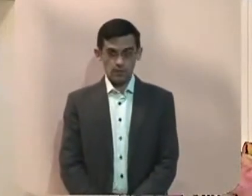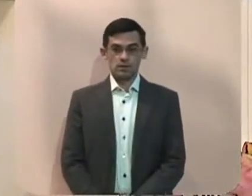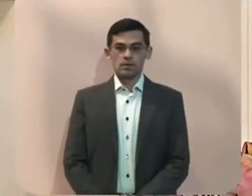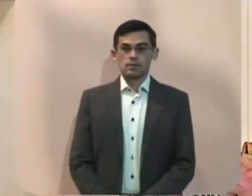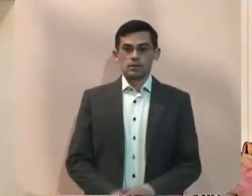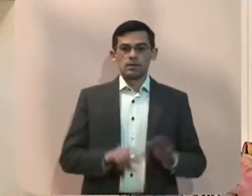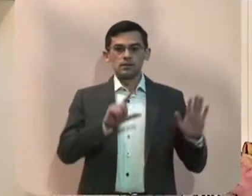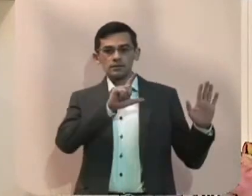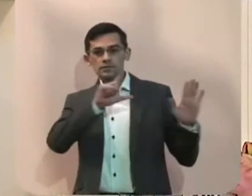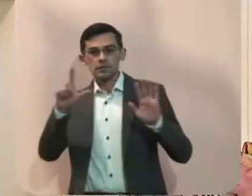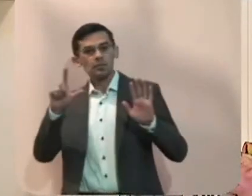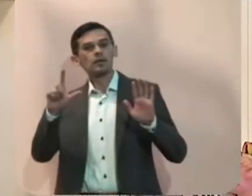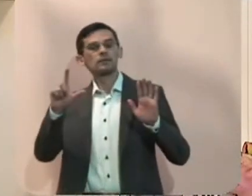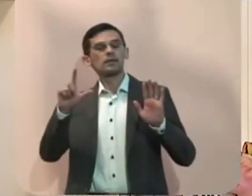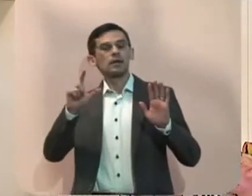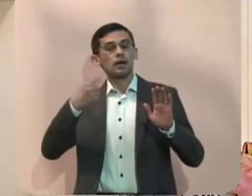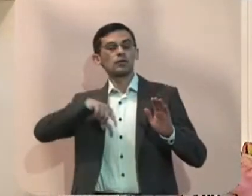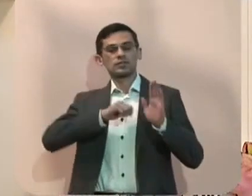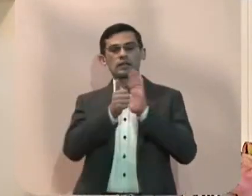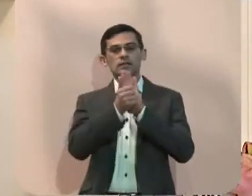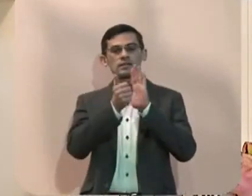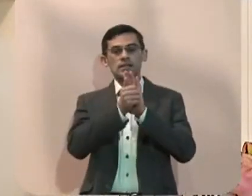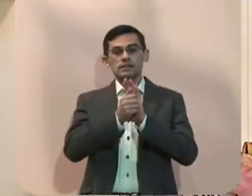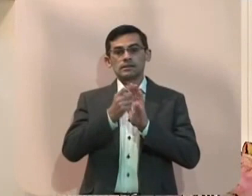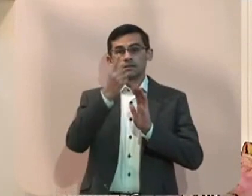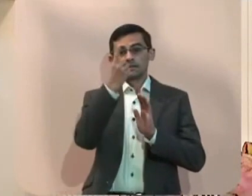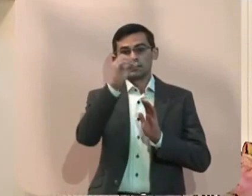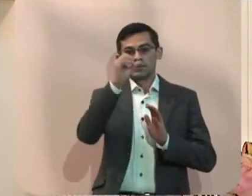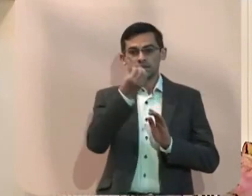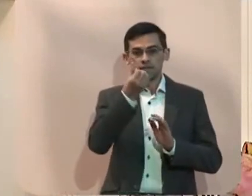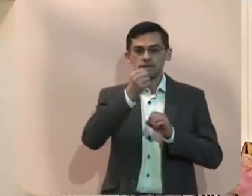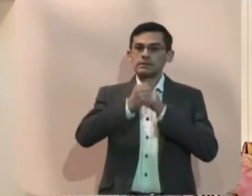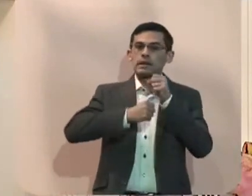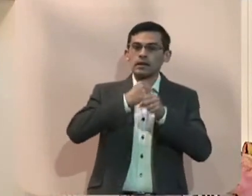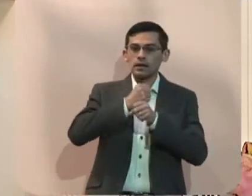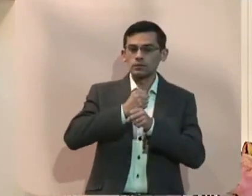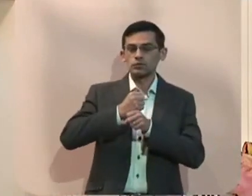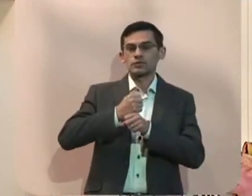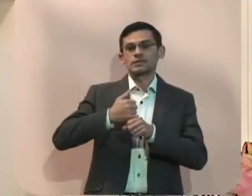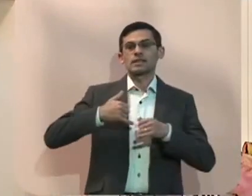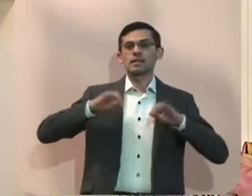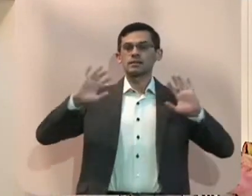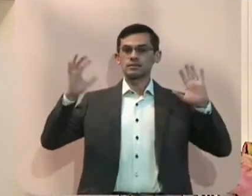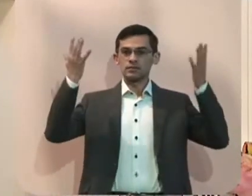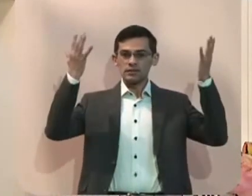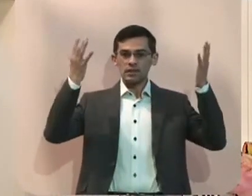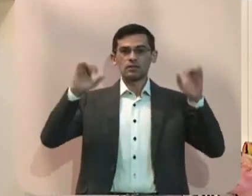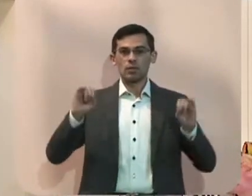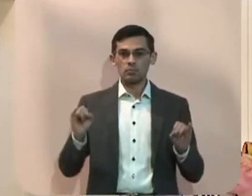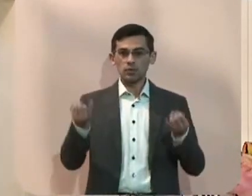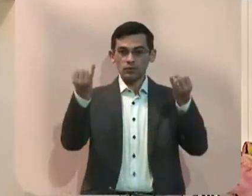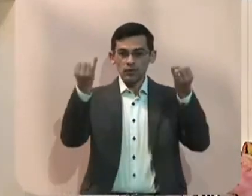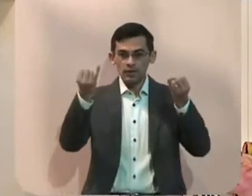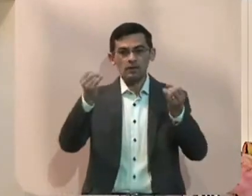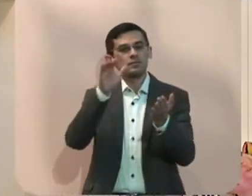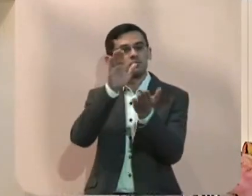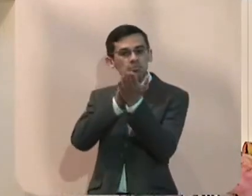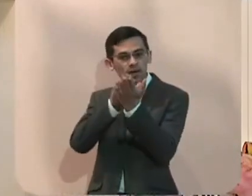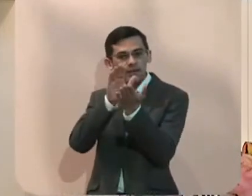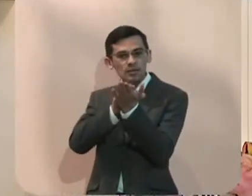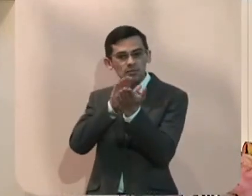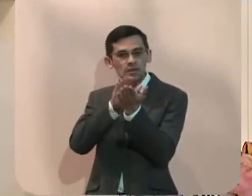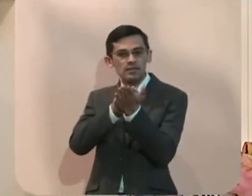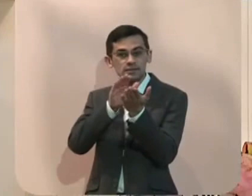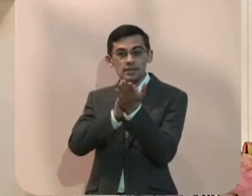Esta semana a nossa igreja está comemorando 106 anos, não é? Então aproveita aí para dizer, olha,